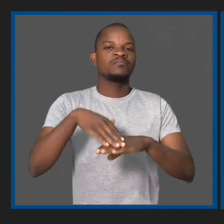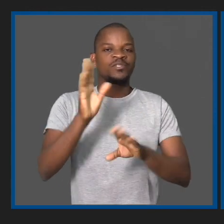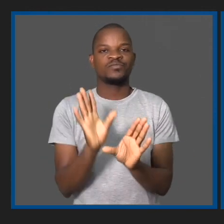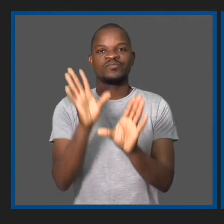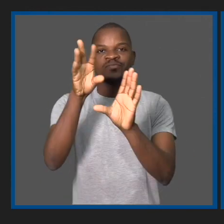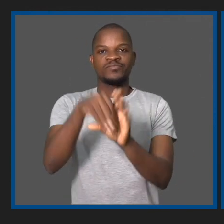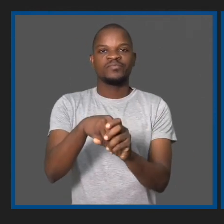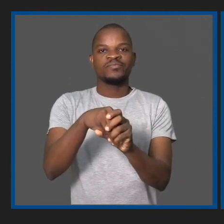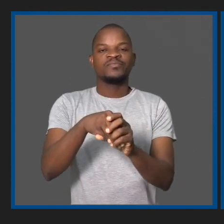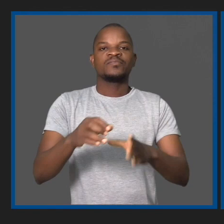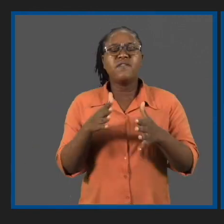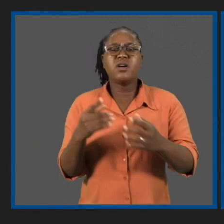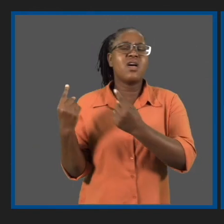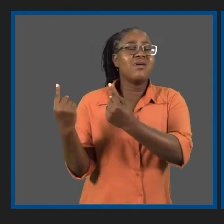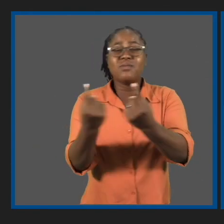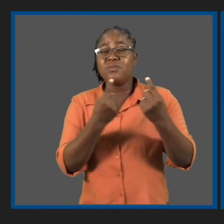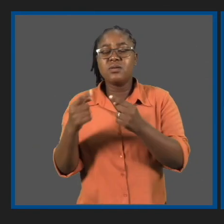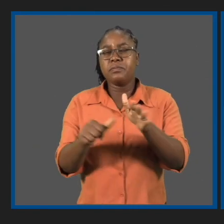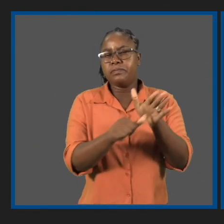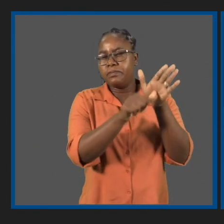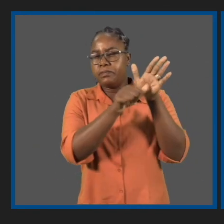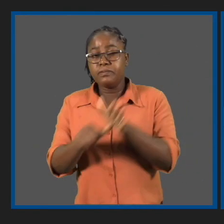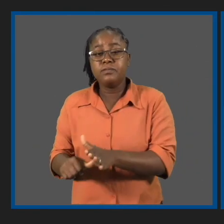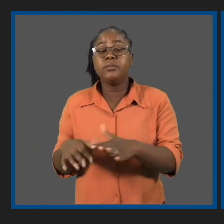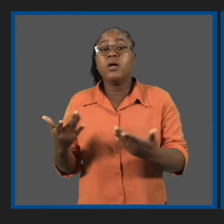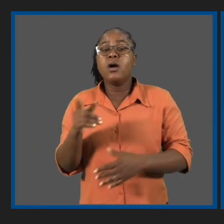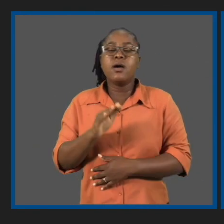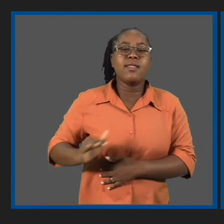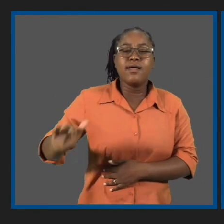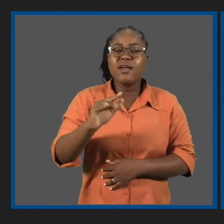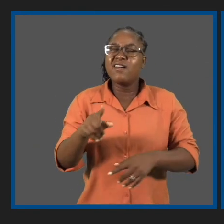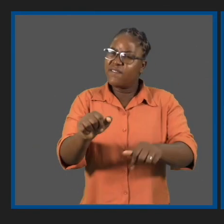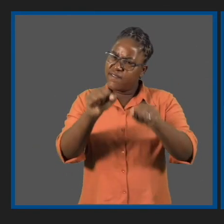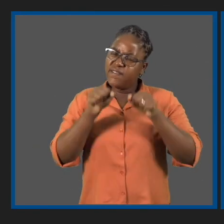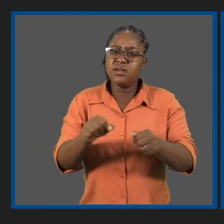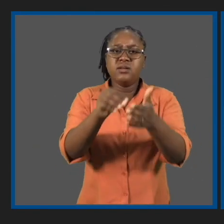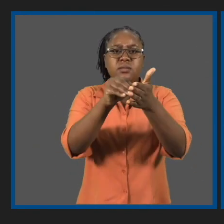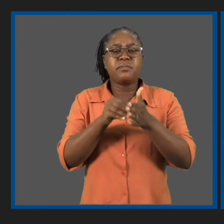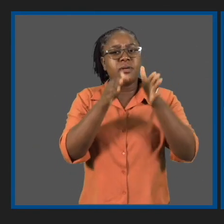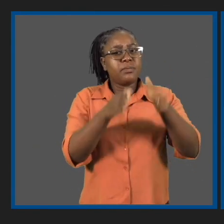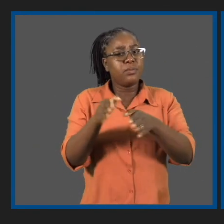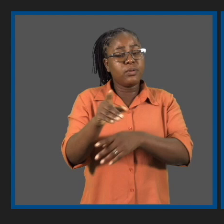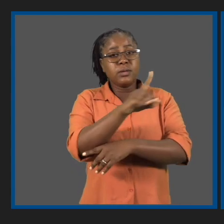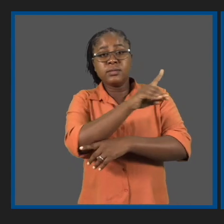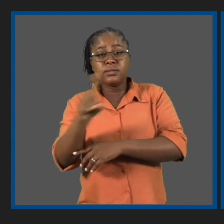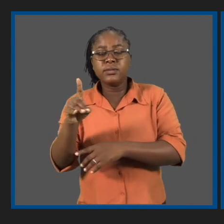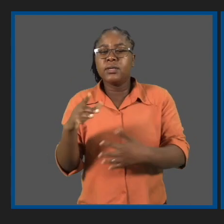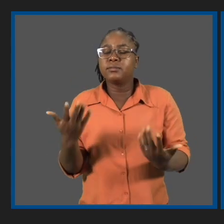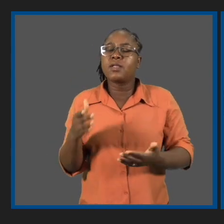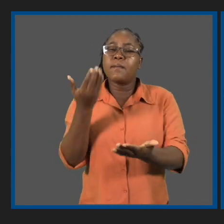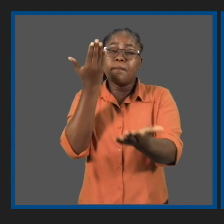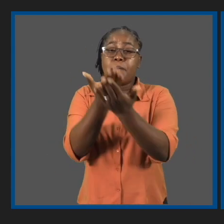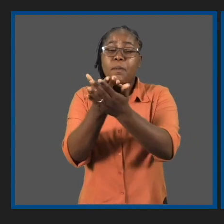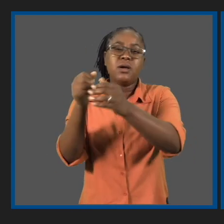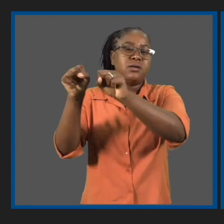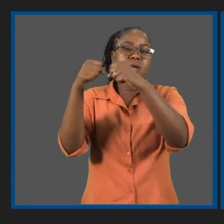mais inclusiva. Como forma de reduzir a discriminação e garantir maior acesso das pessoas com deficiência na